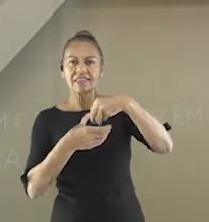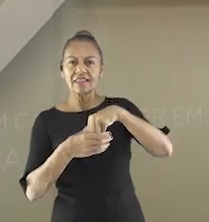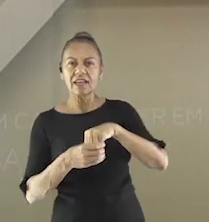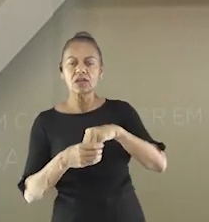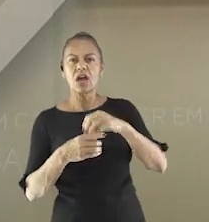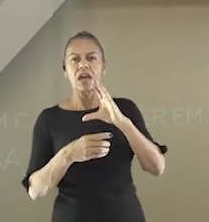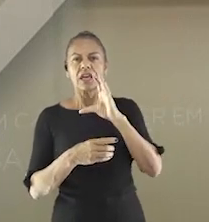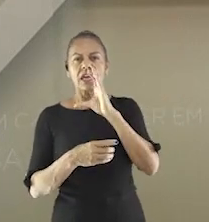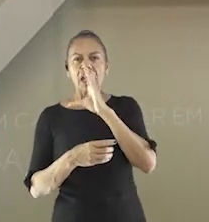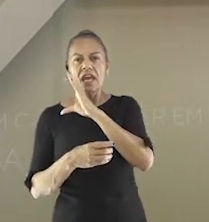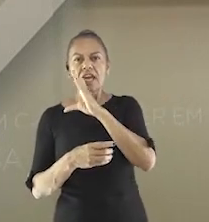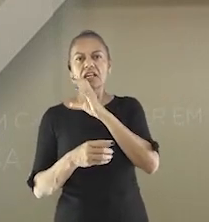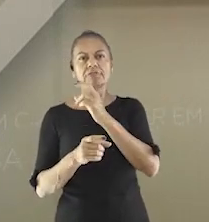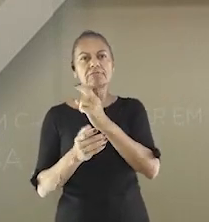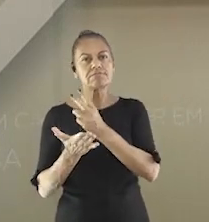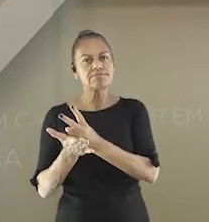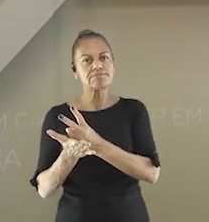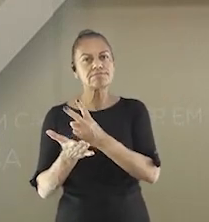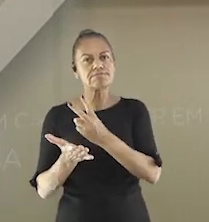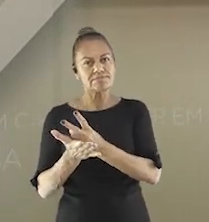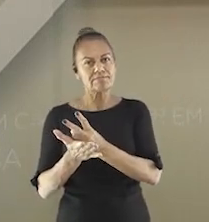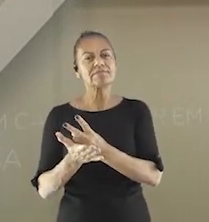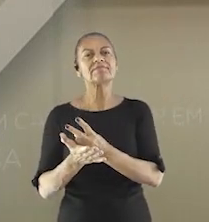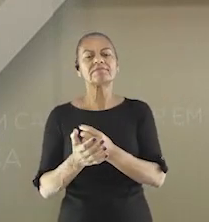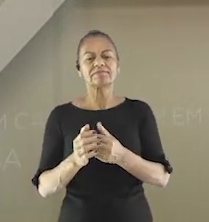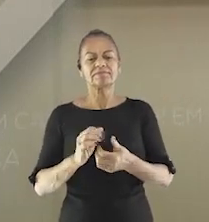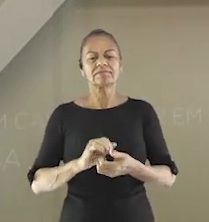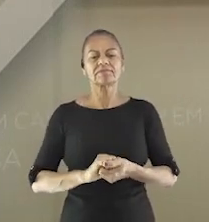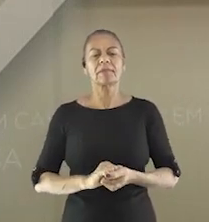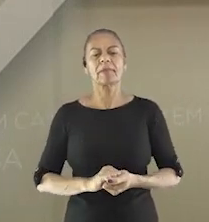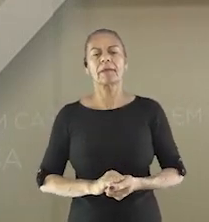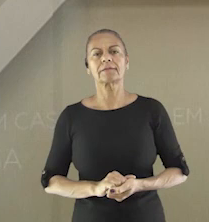estufa. Por isso são chamados de gases estufa.